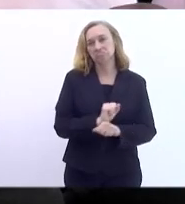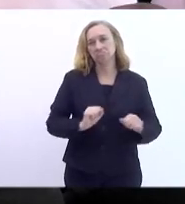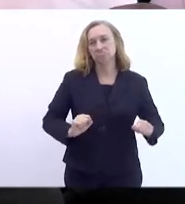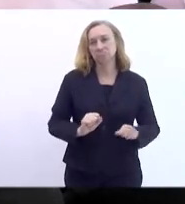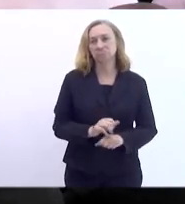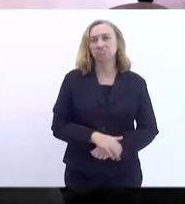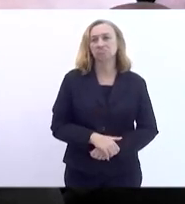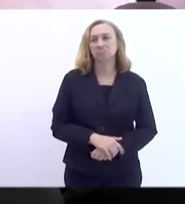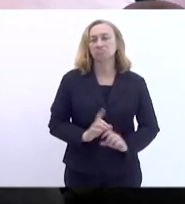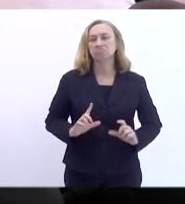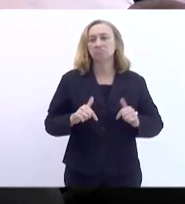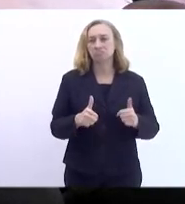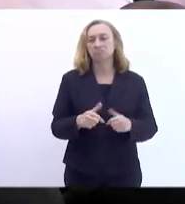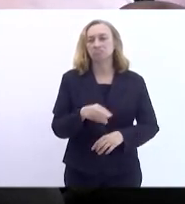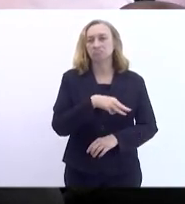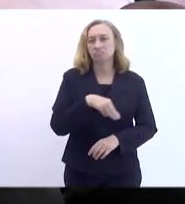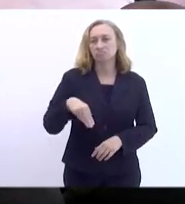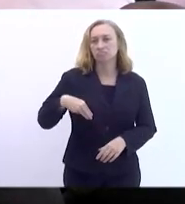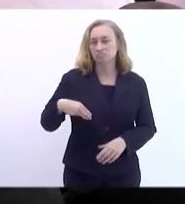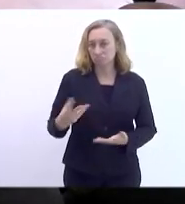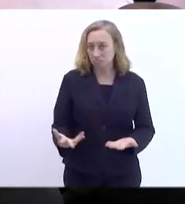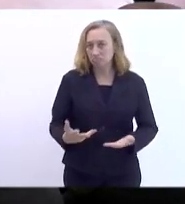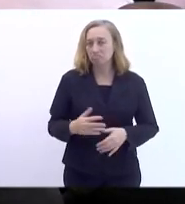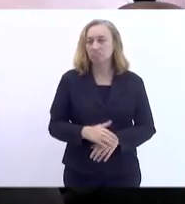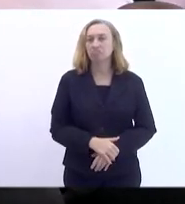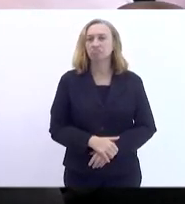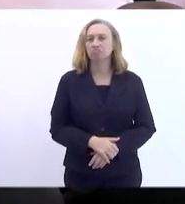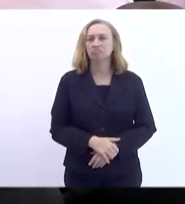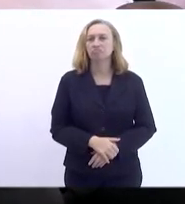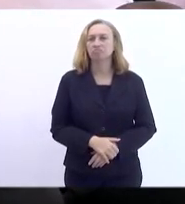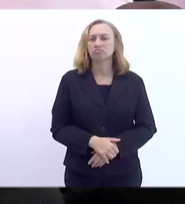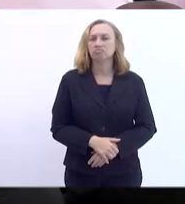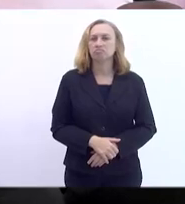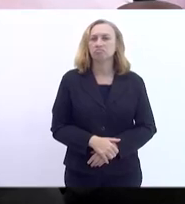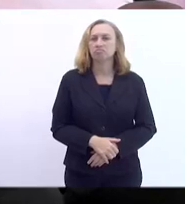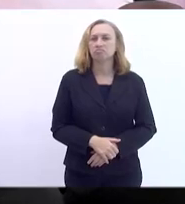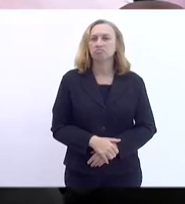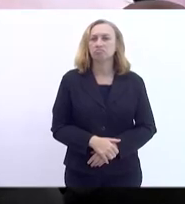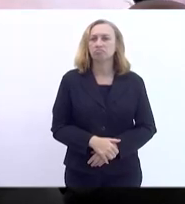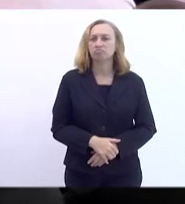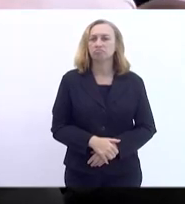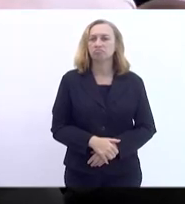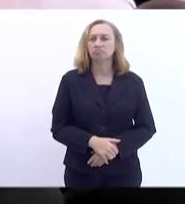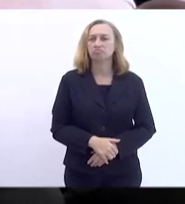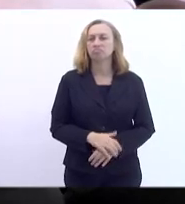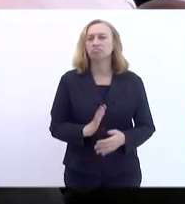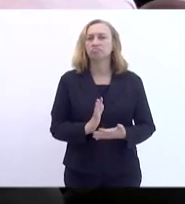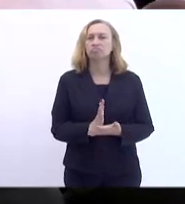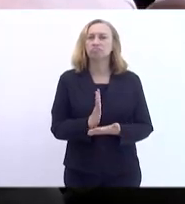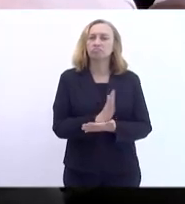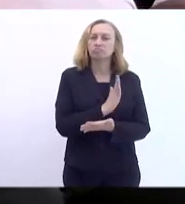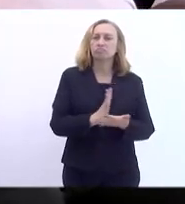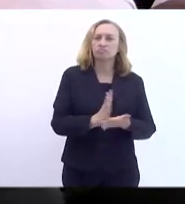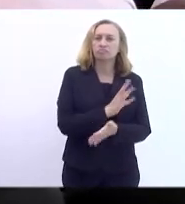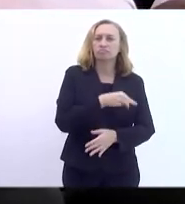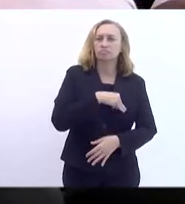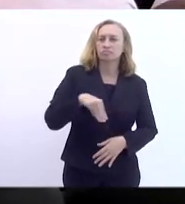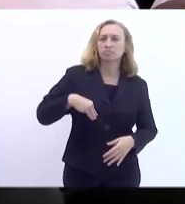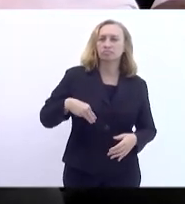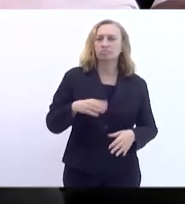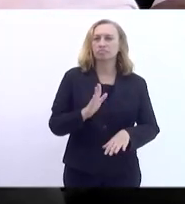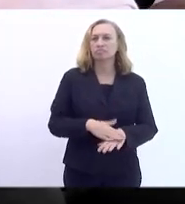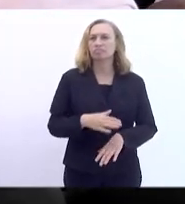a atuação do Ministério Público de maneira tão pro positivo então alguns dirão que Ministério Público às vezes mais